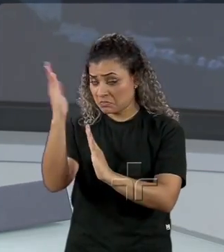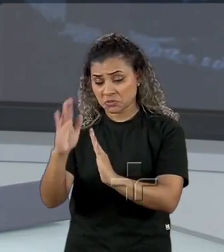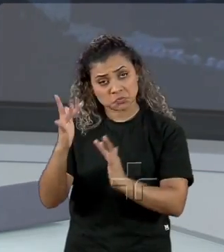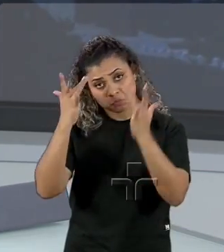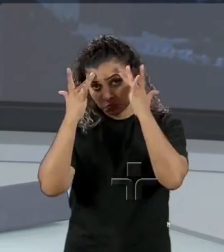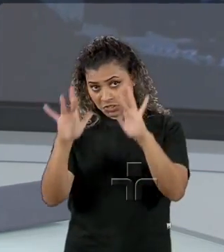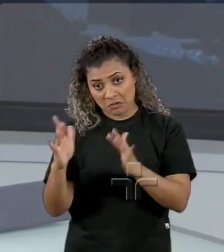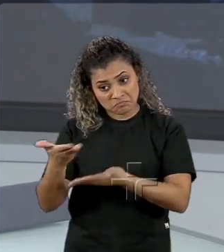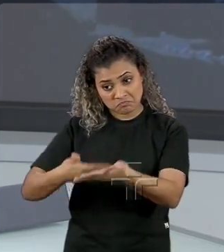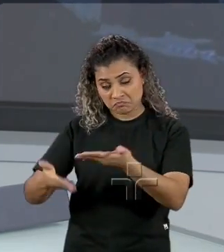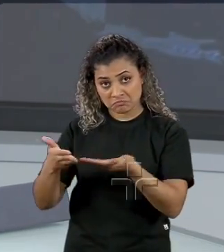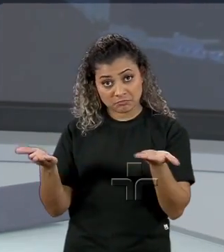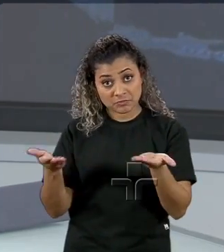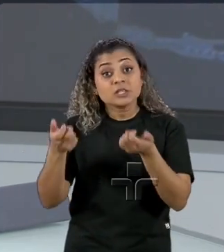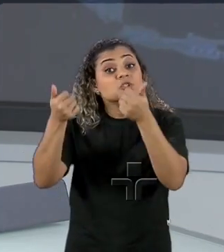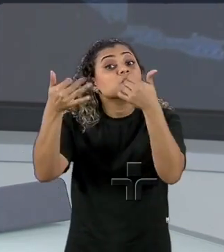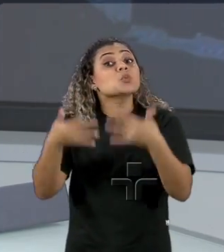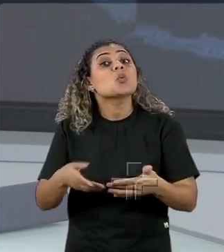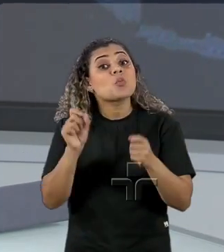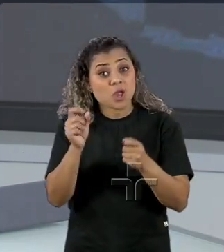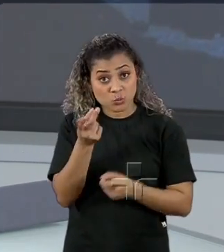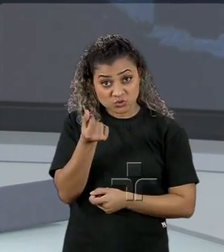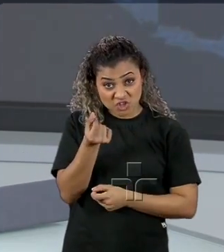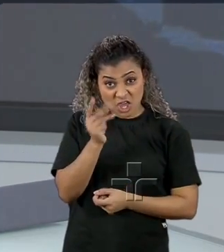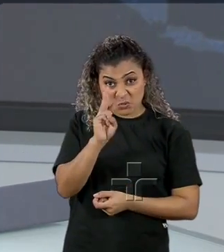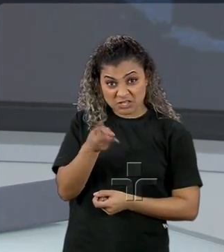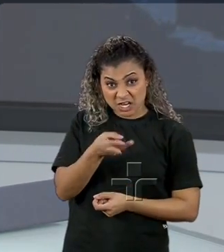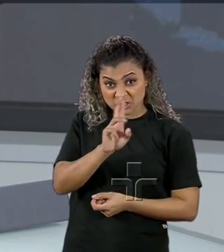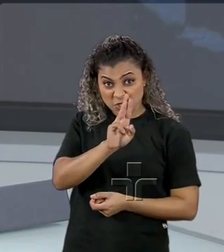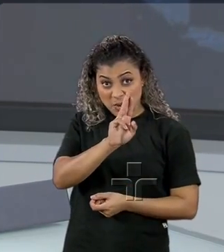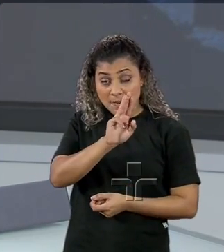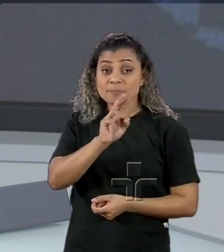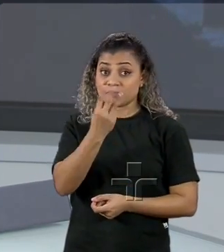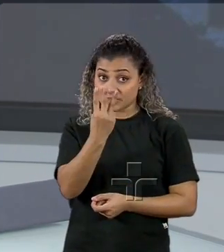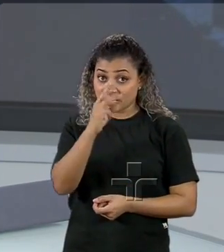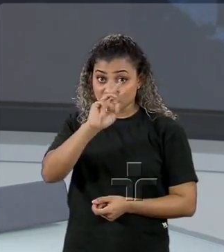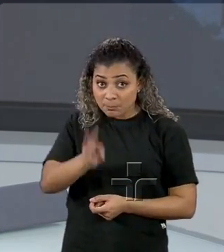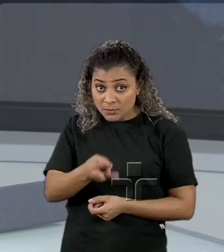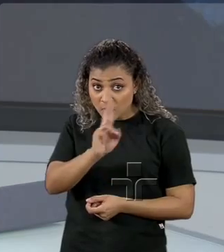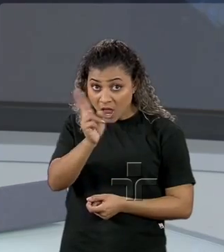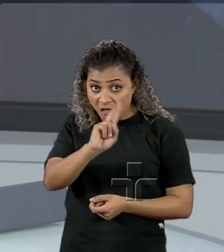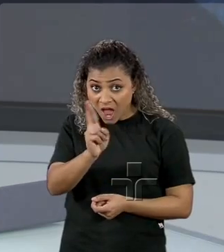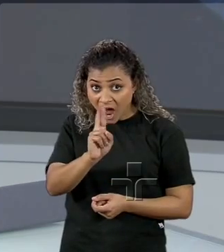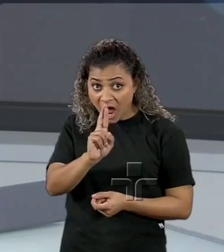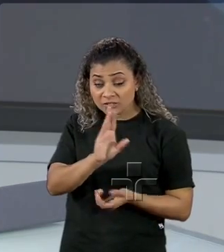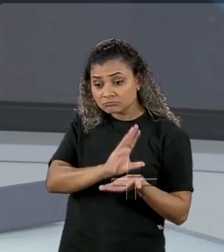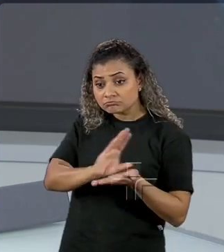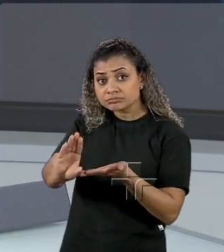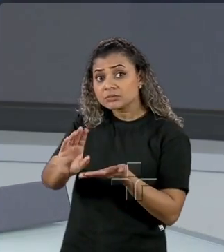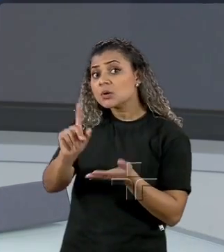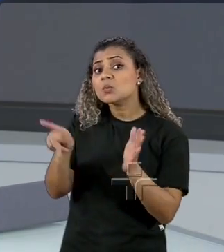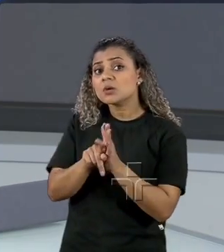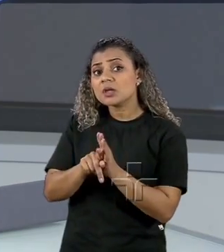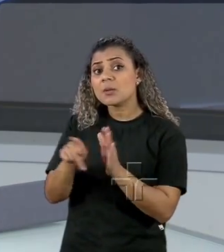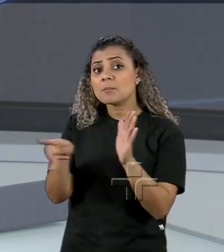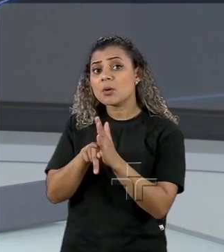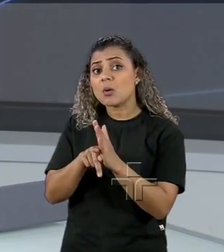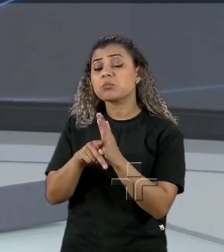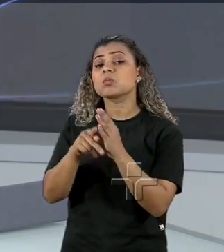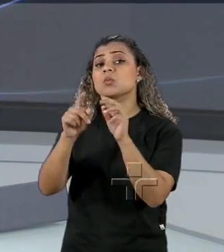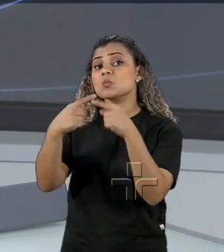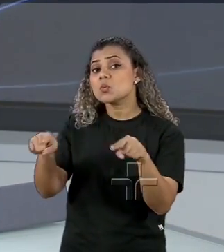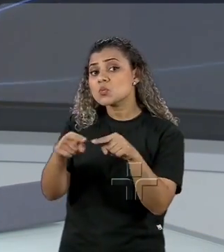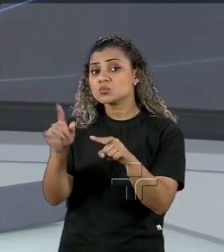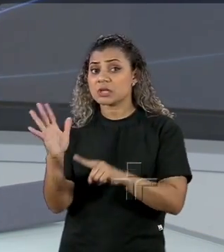na Rússia. E explicou que a verba de 3 milhões de reais foi destinada a Brasil Música e Artes, que venceu